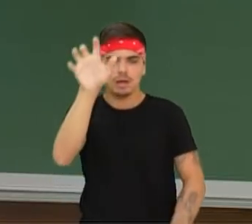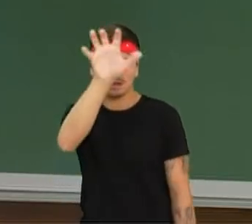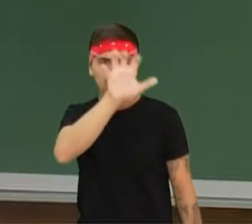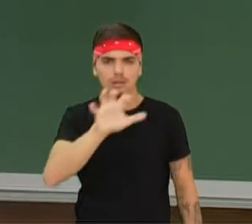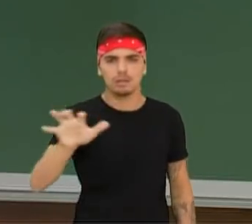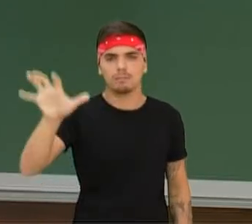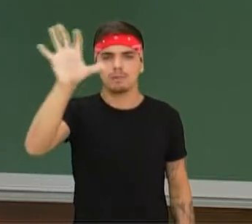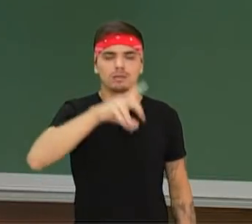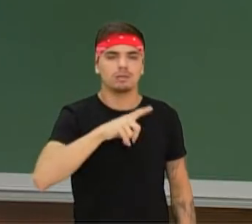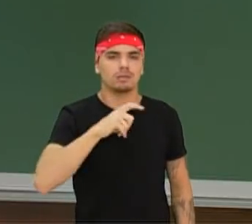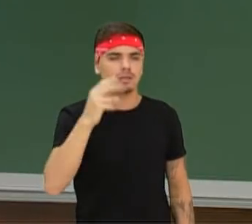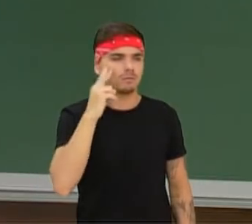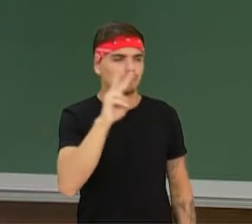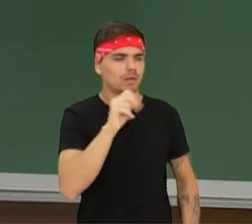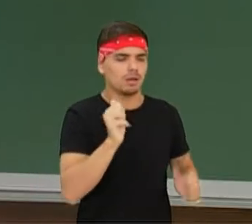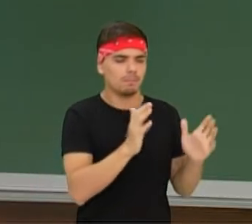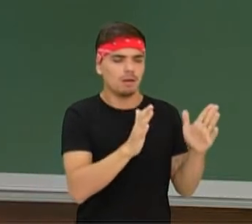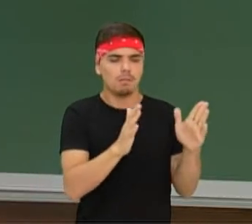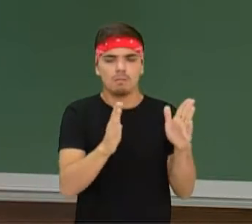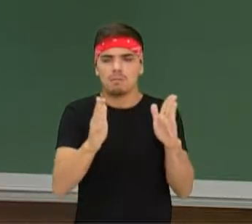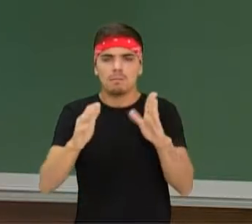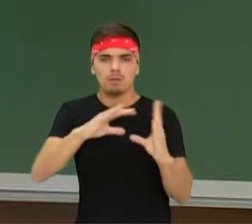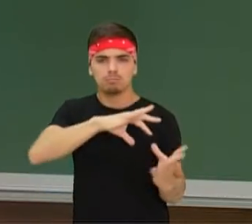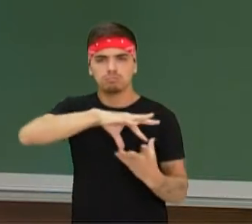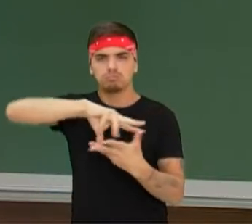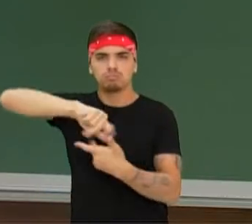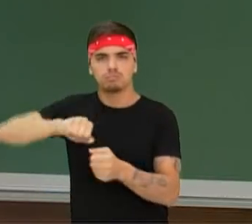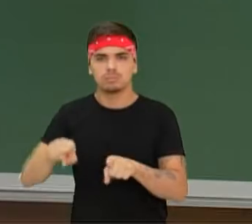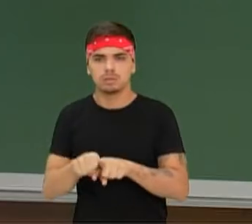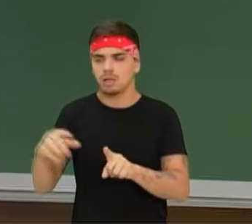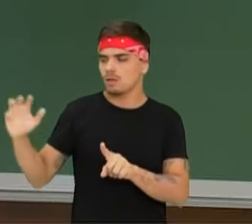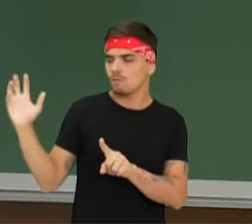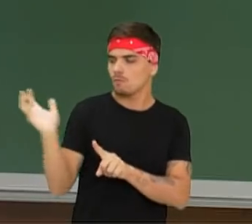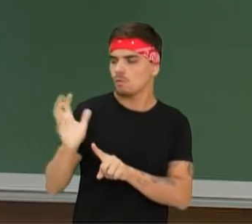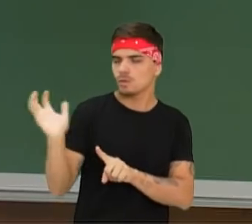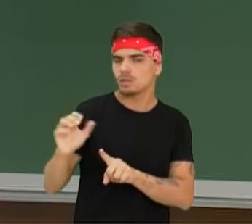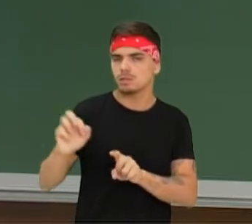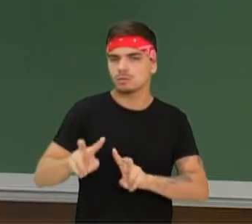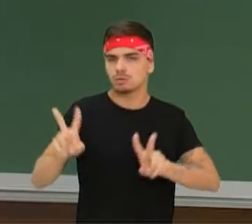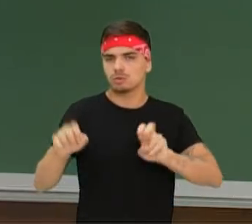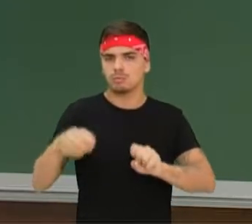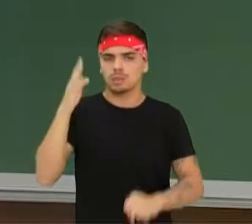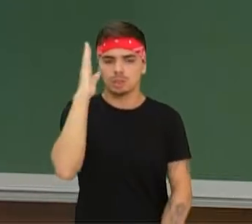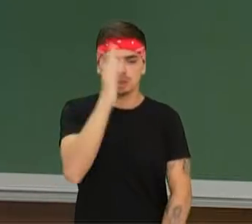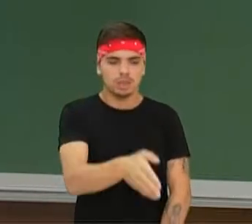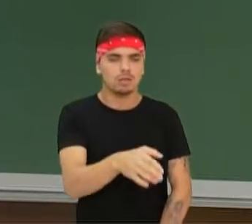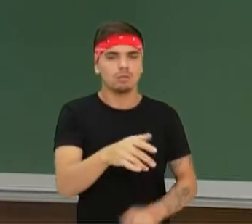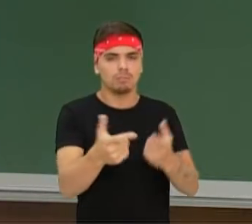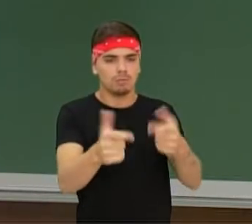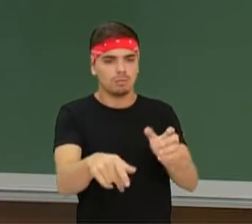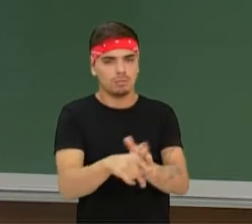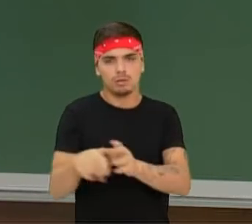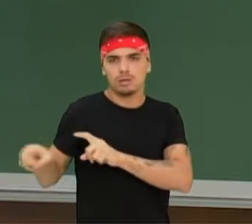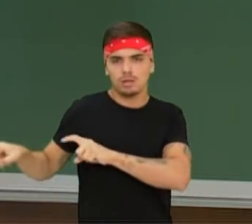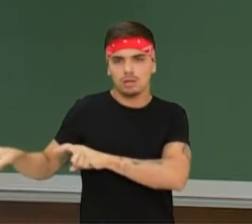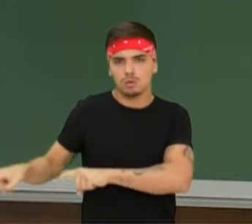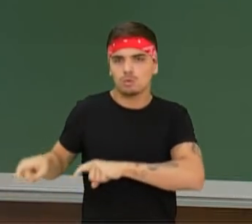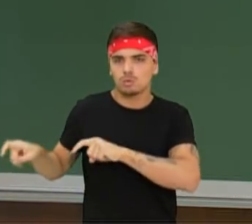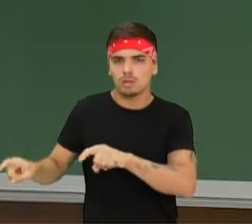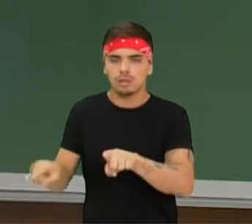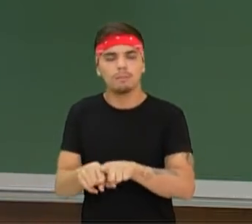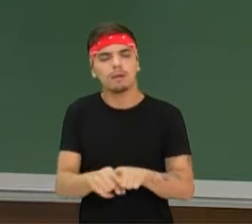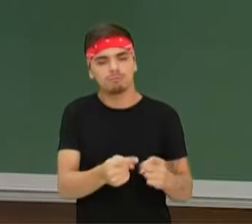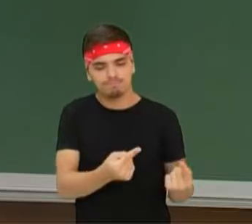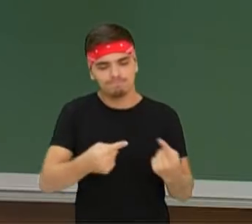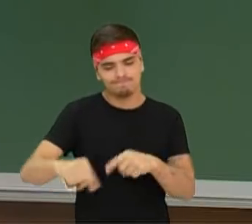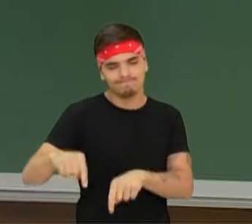vemos passando aí por todo o mundo, ela influencia diretamente na agricultura e vai